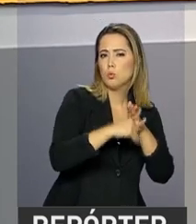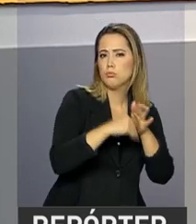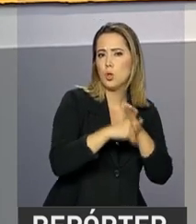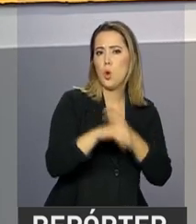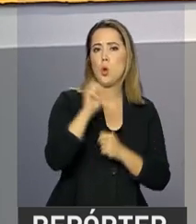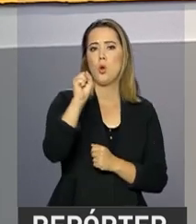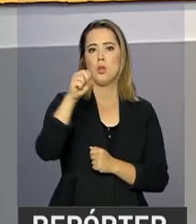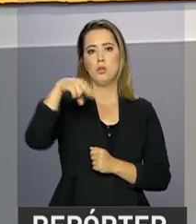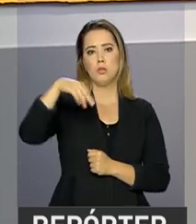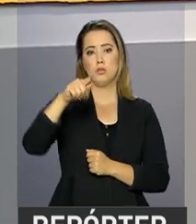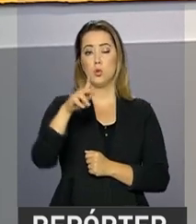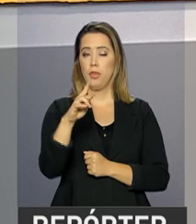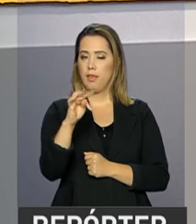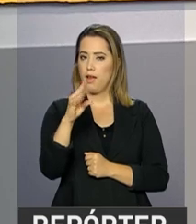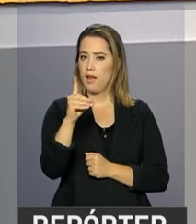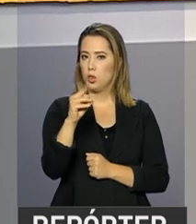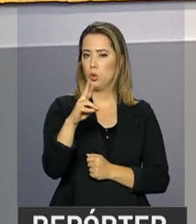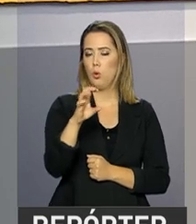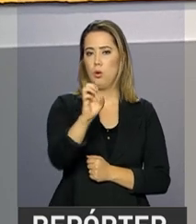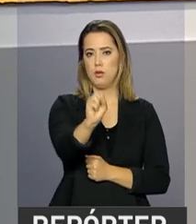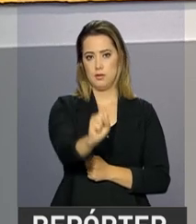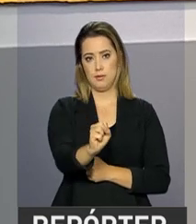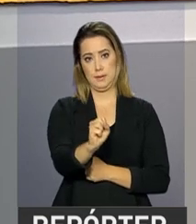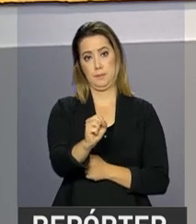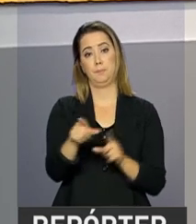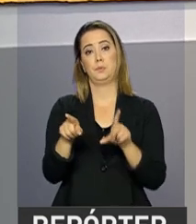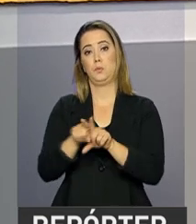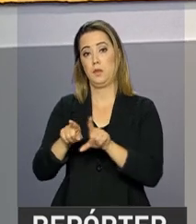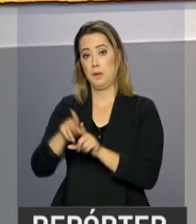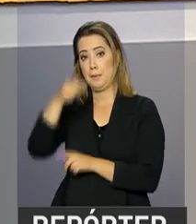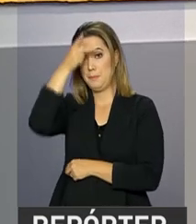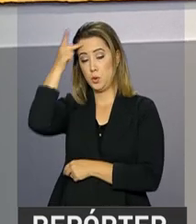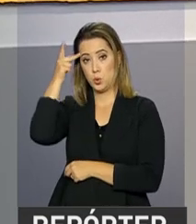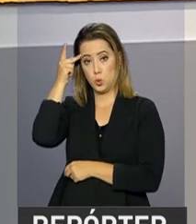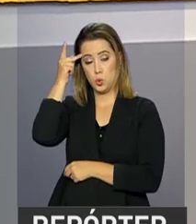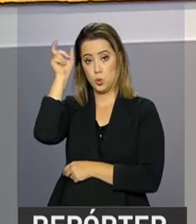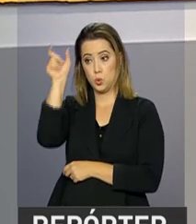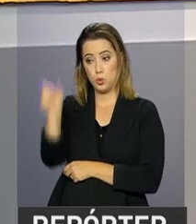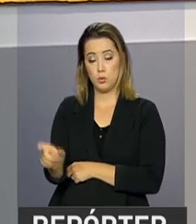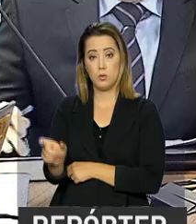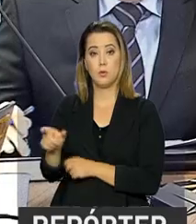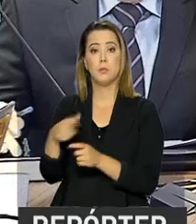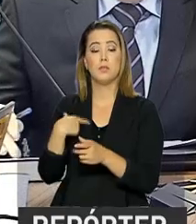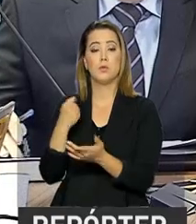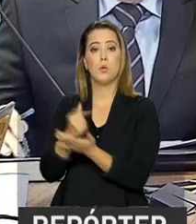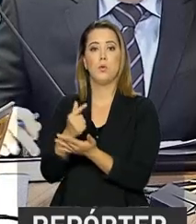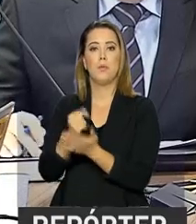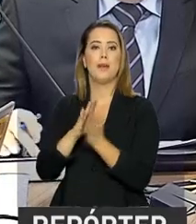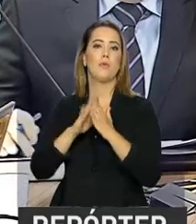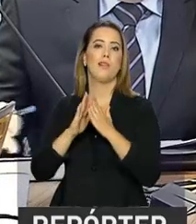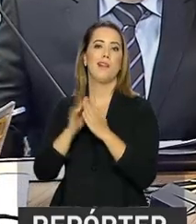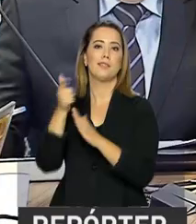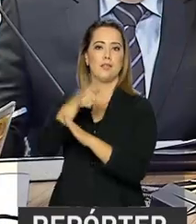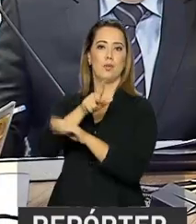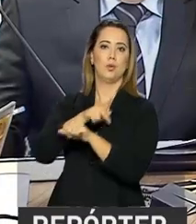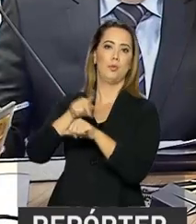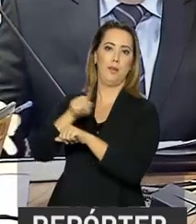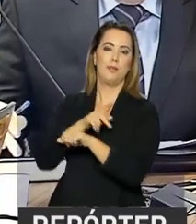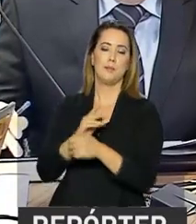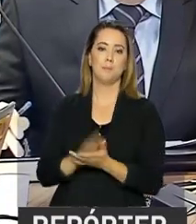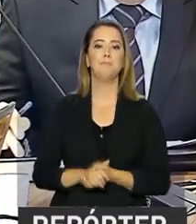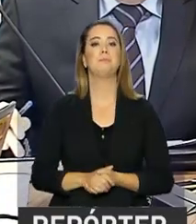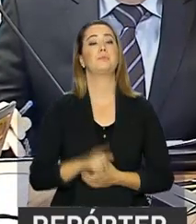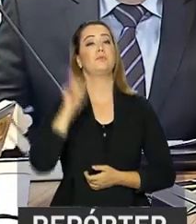intensificar a fiscalização de brasileiros que compraram imóveis no exterior Esse é o